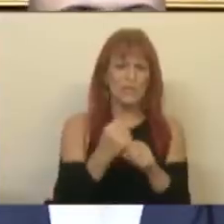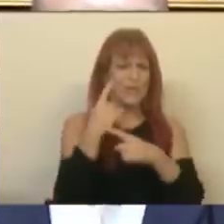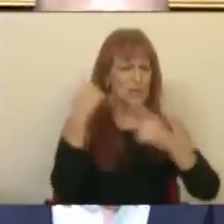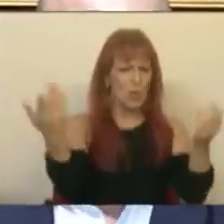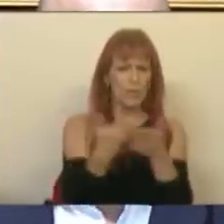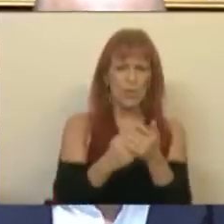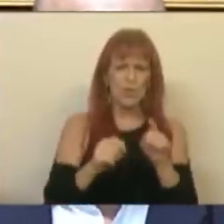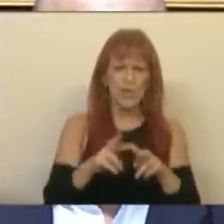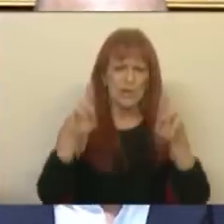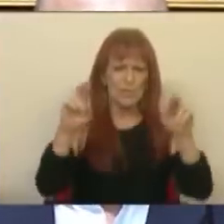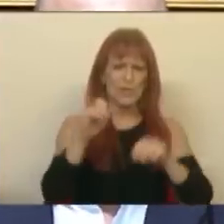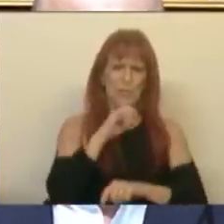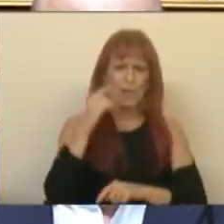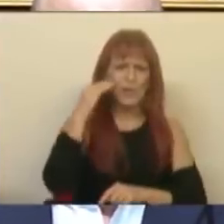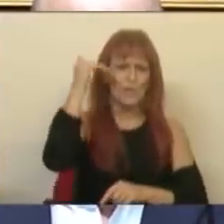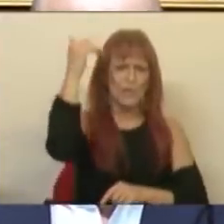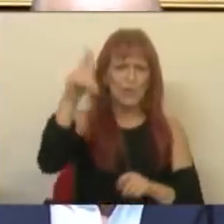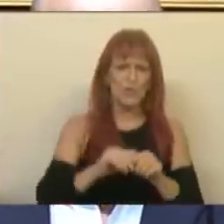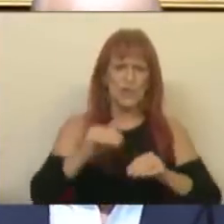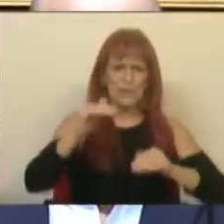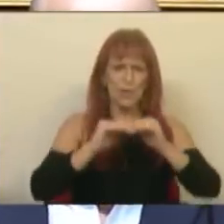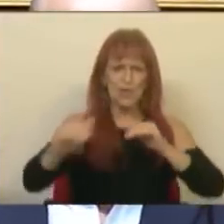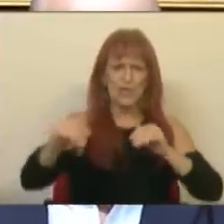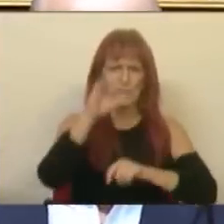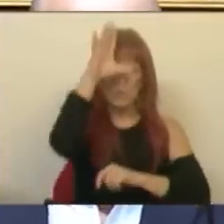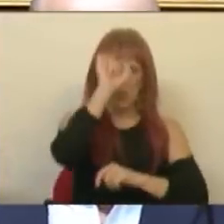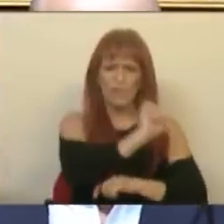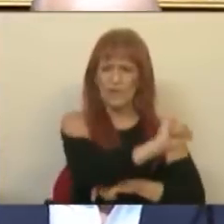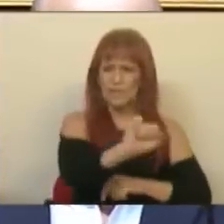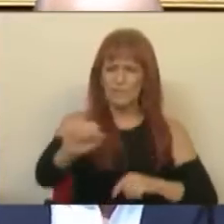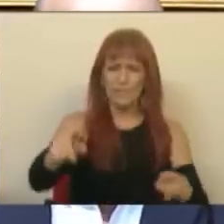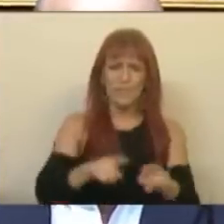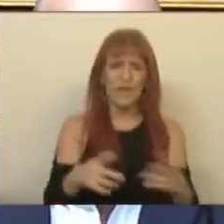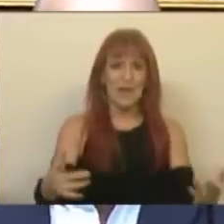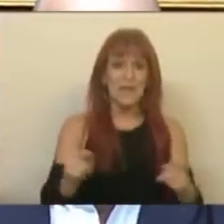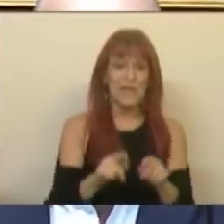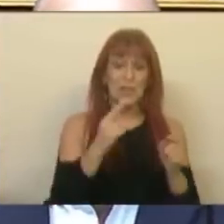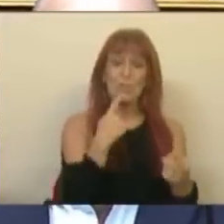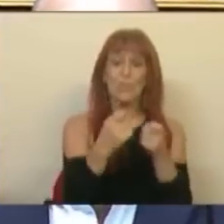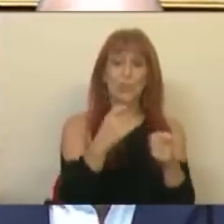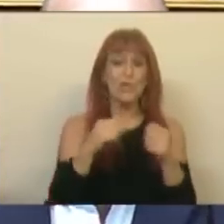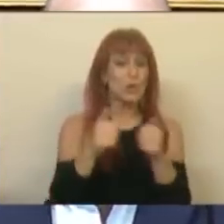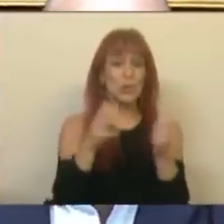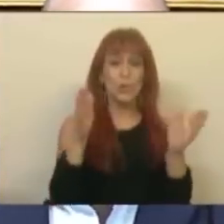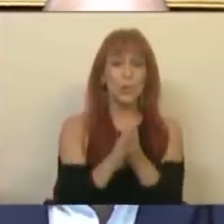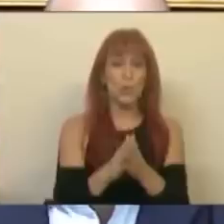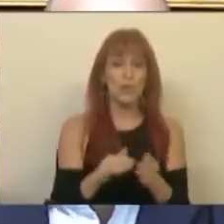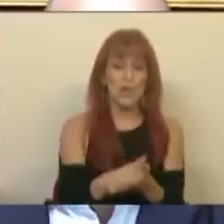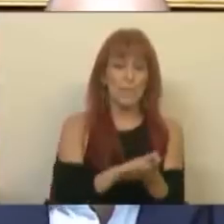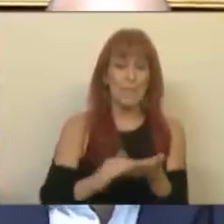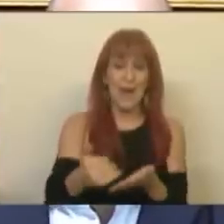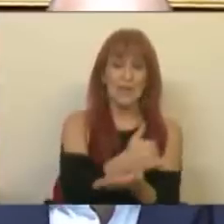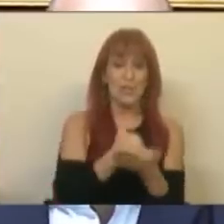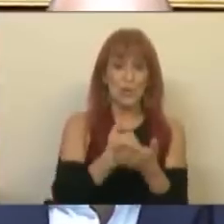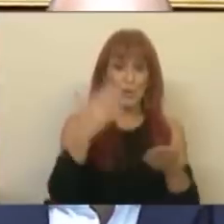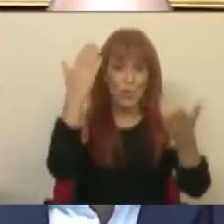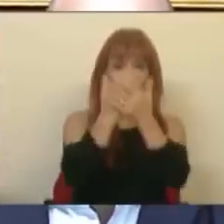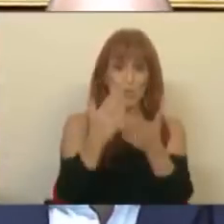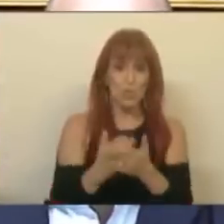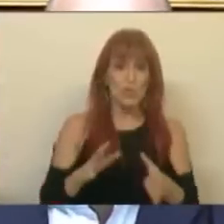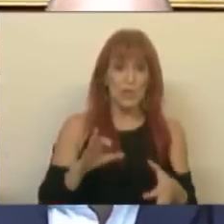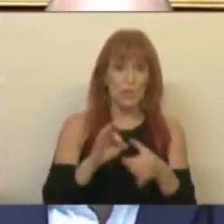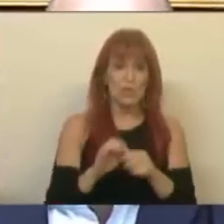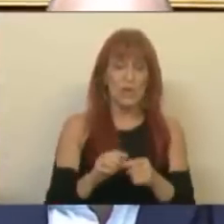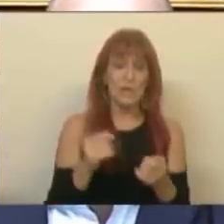públicos a esperança que podemos estar no futuro e instabilidade do seu governo e gostava porque estas perguntas vão ser todas baseadas em dados de estudos e